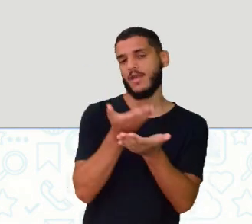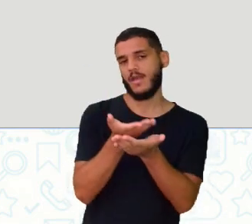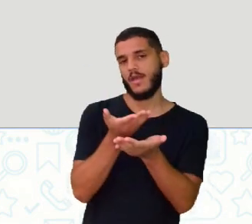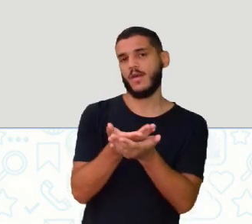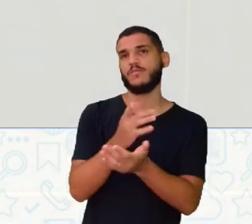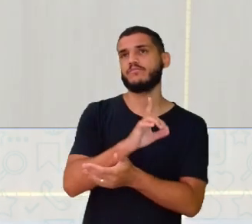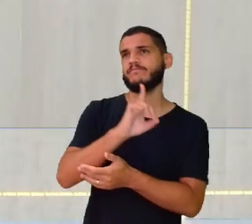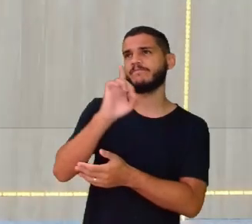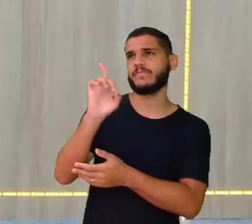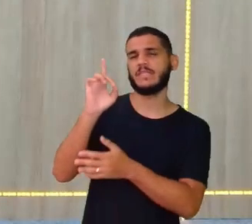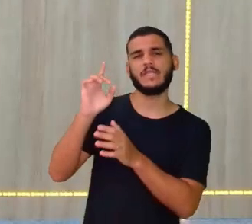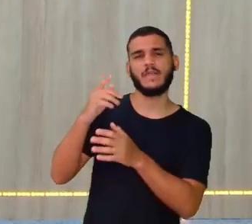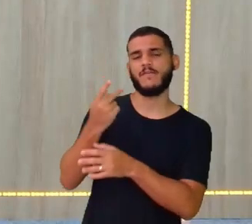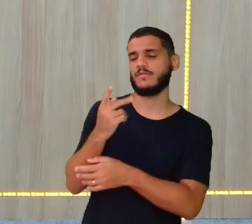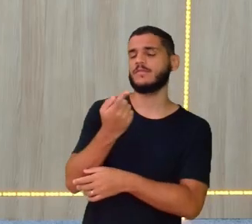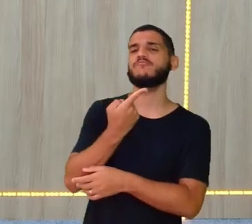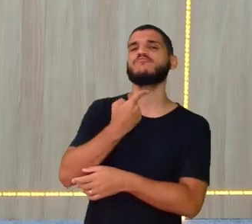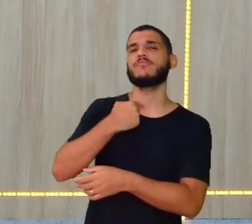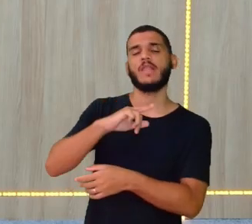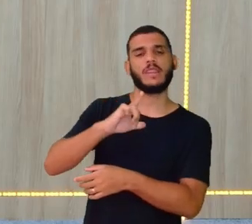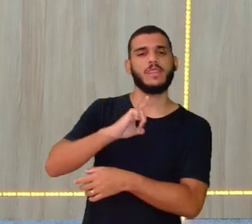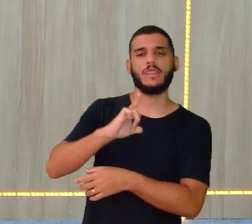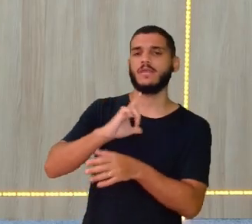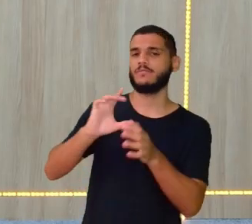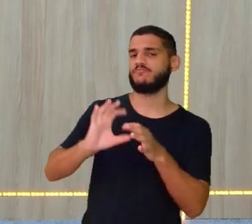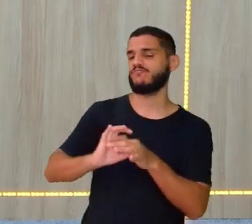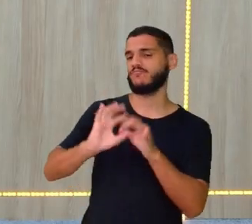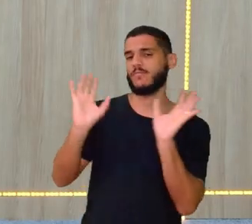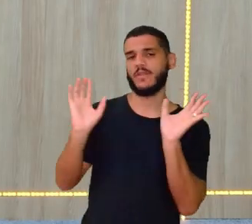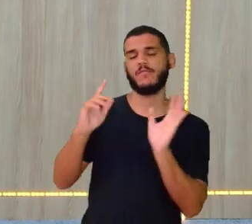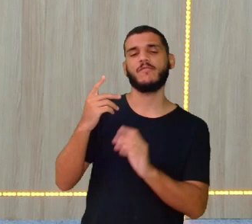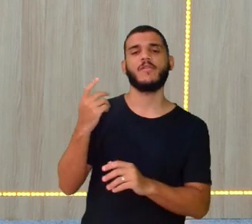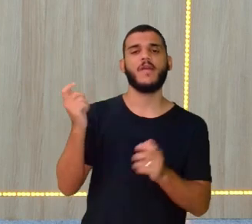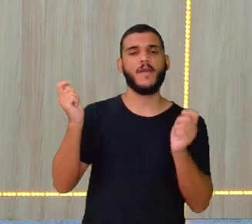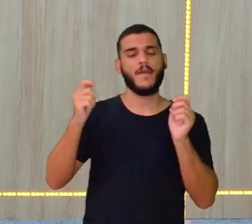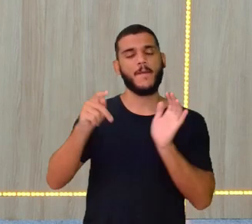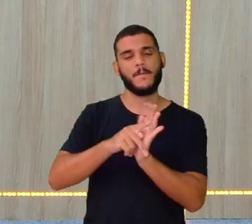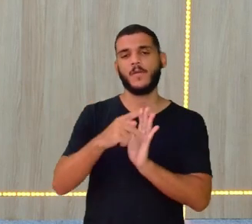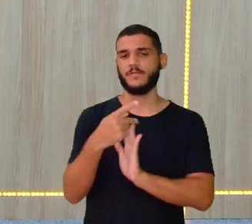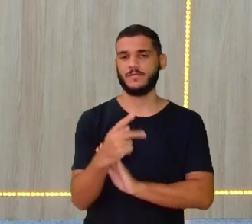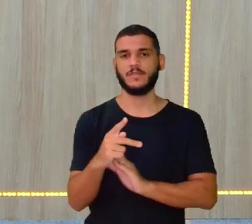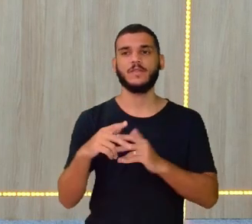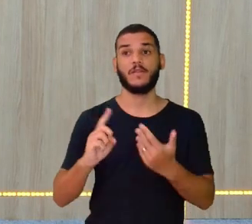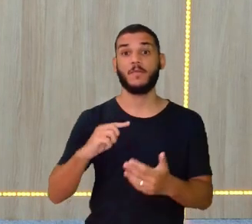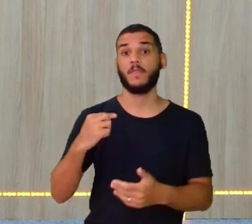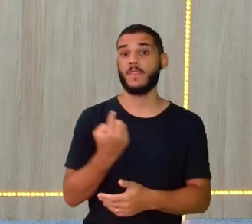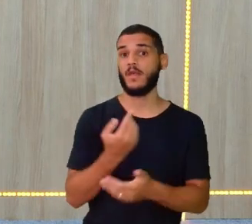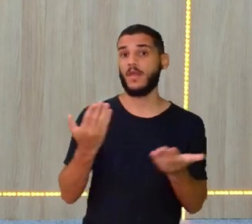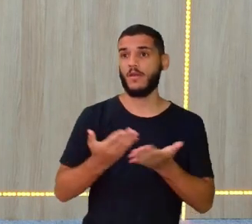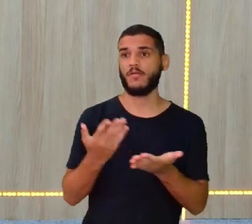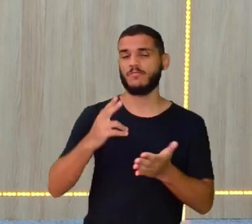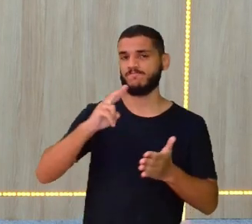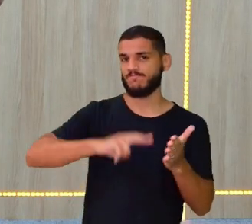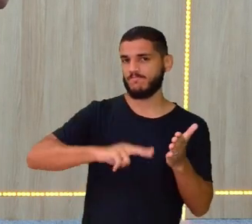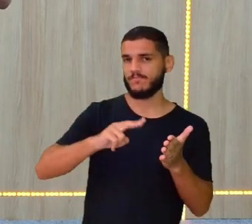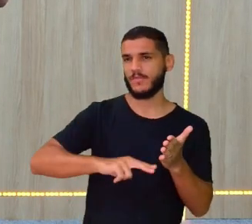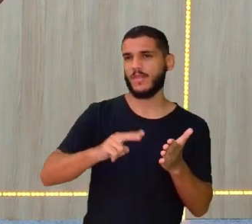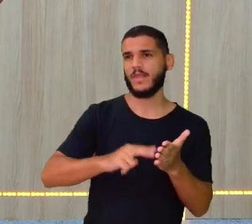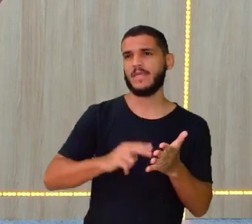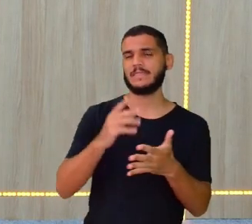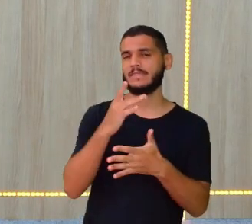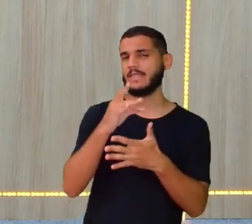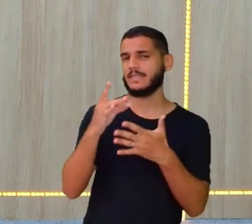dia que vocês quiserem, na hora que vocês quiserem, tá? É para vocês. Então nós vamos ler aí um fragmento